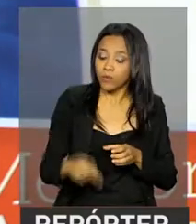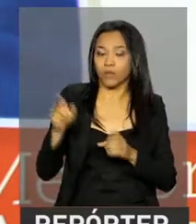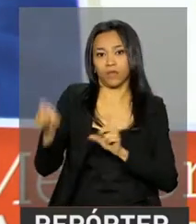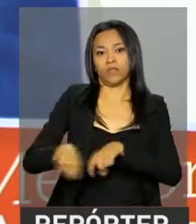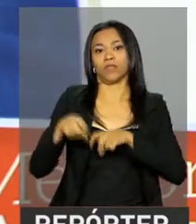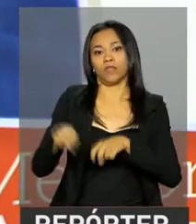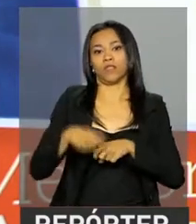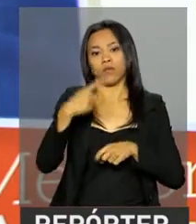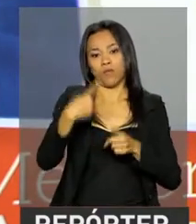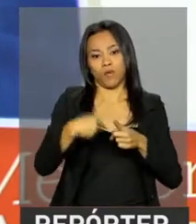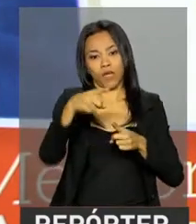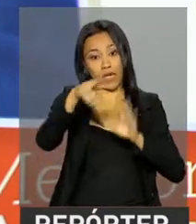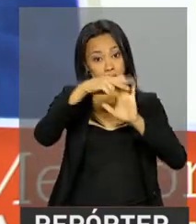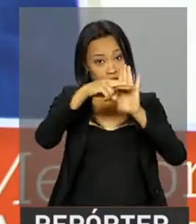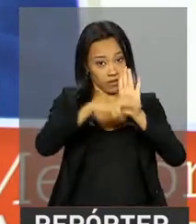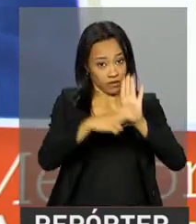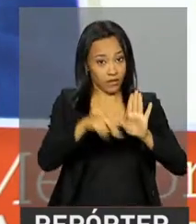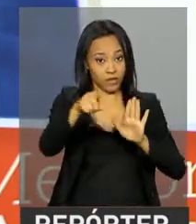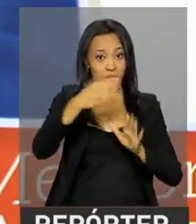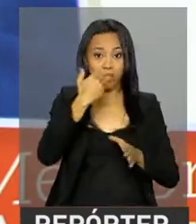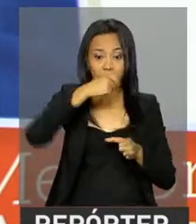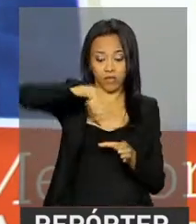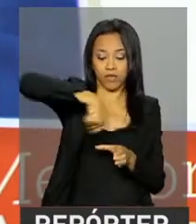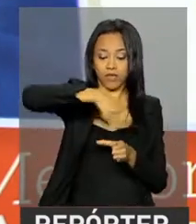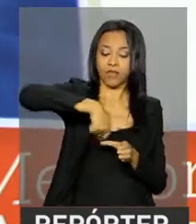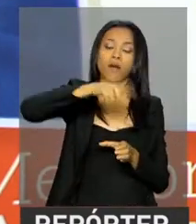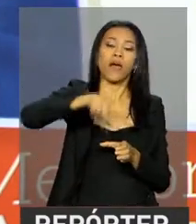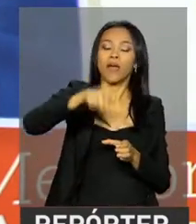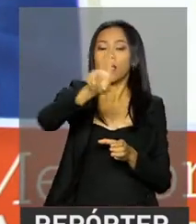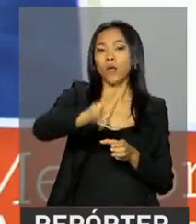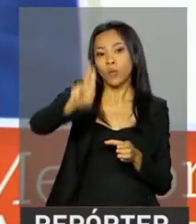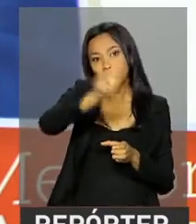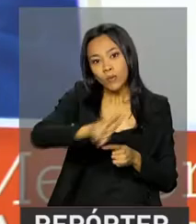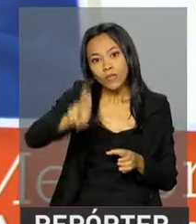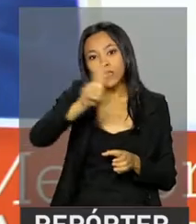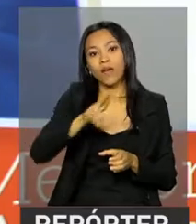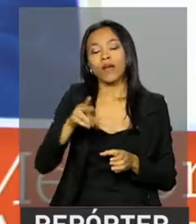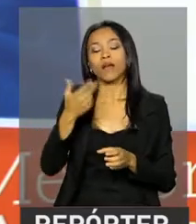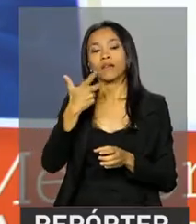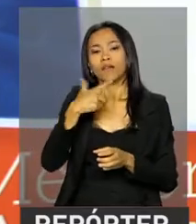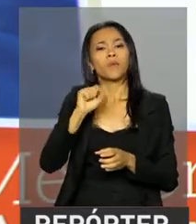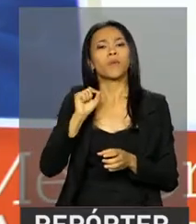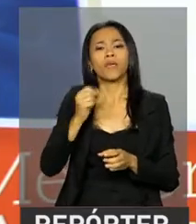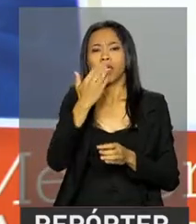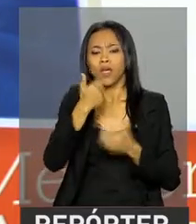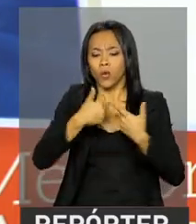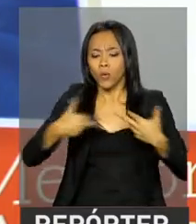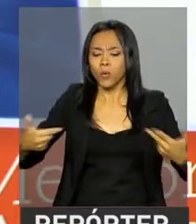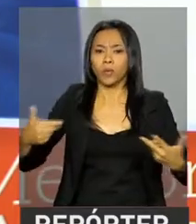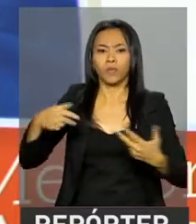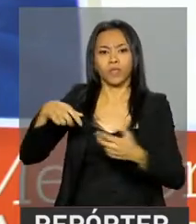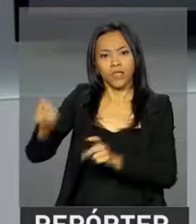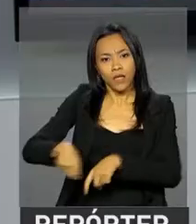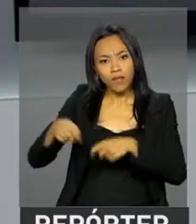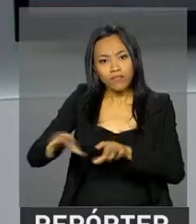nossas diretrizes na alimentação escolar são exatamente os alimentos produzidos pelo pequeno agricultor, pelo agricultor